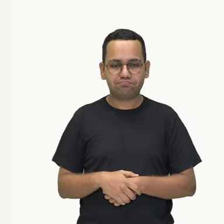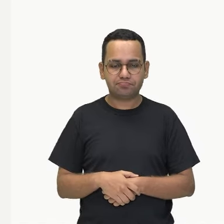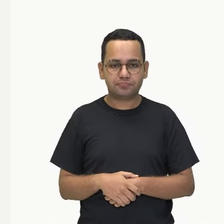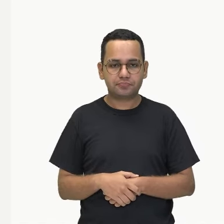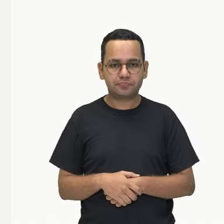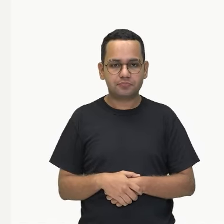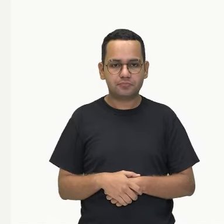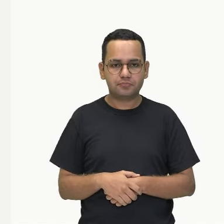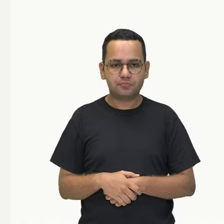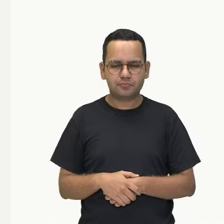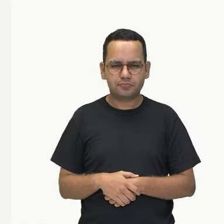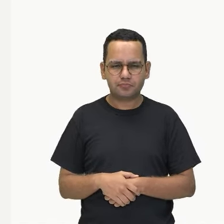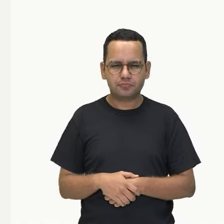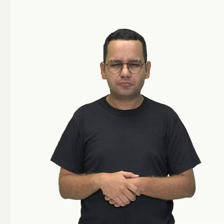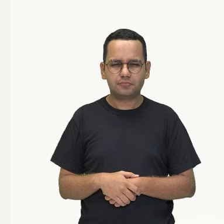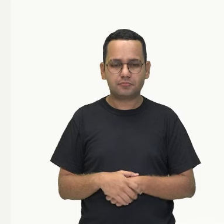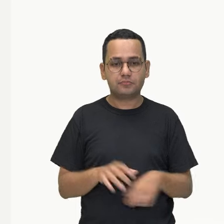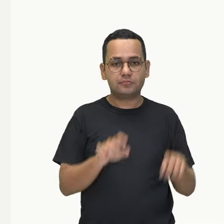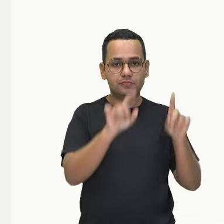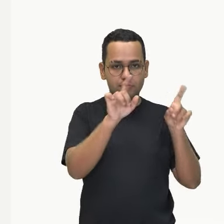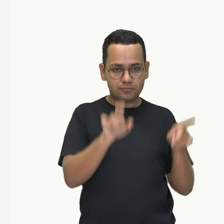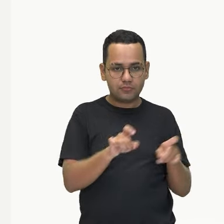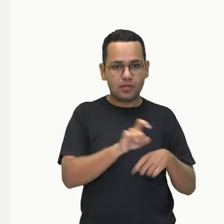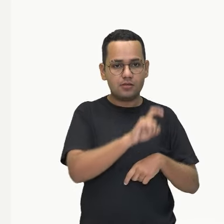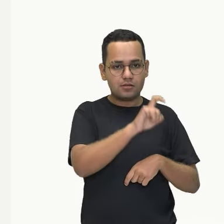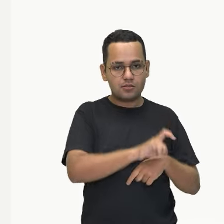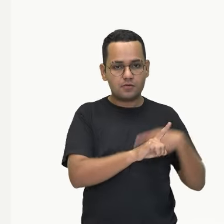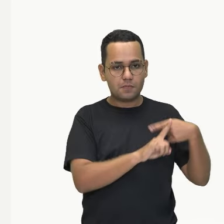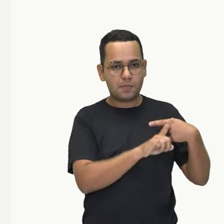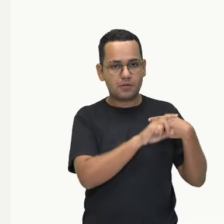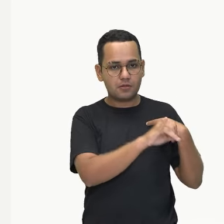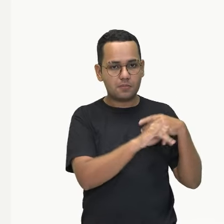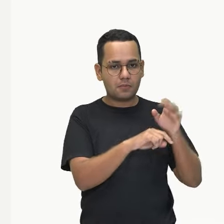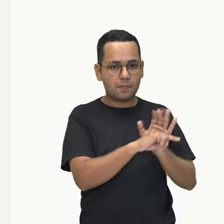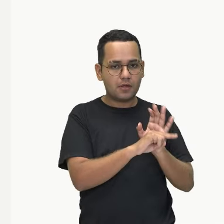menos z menos